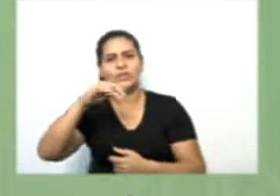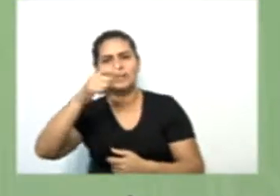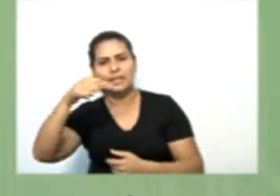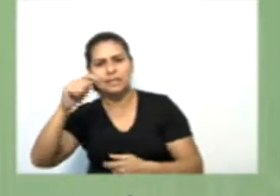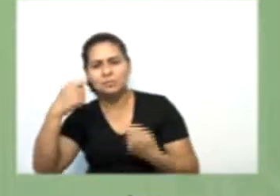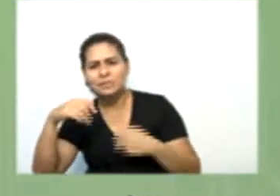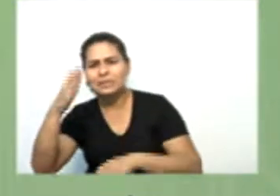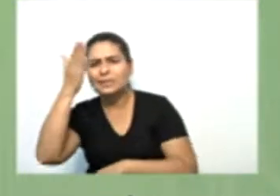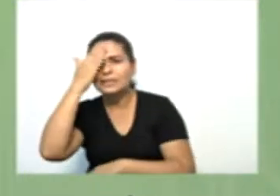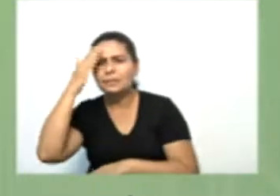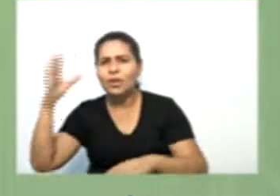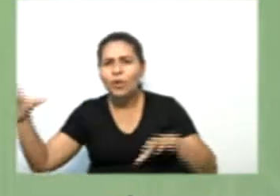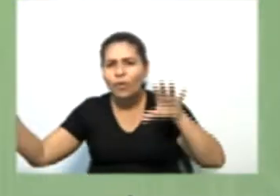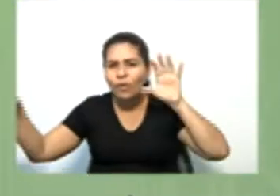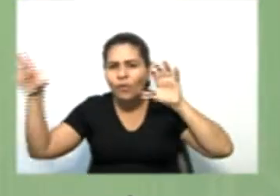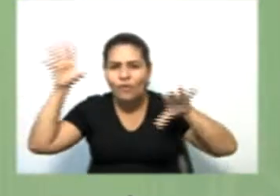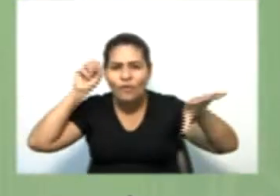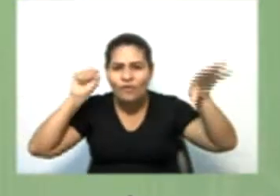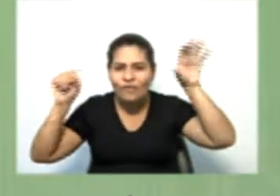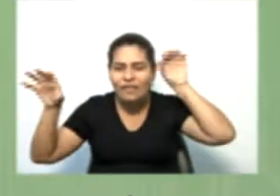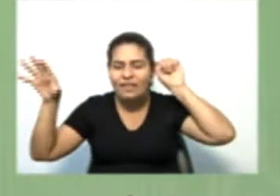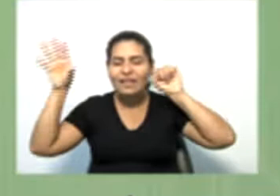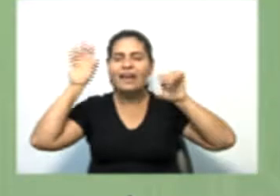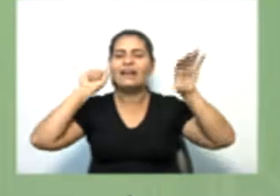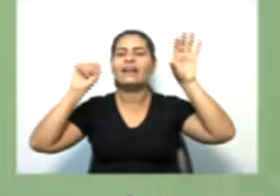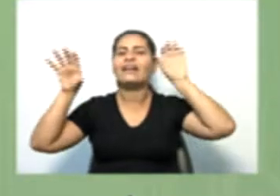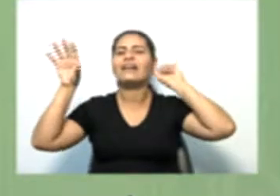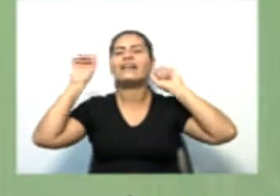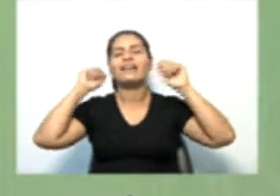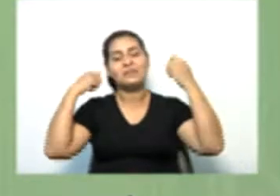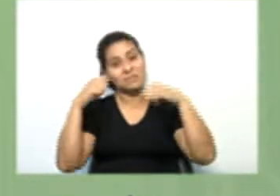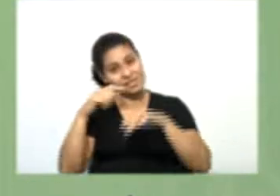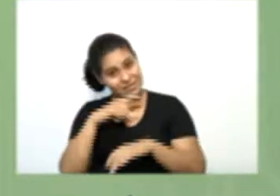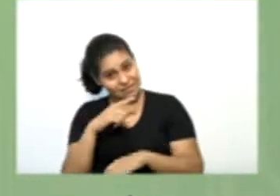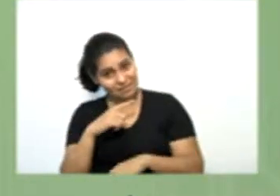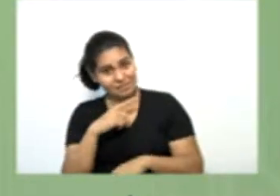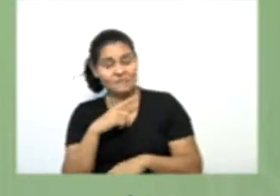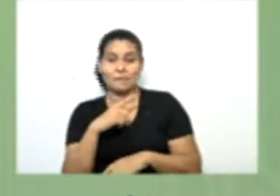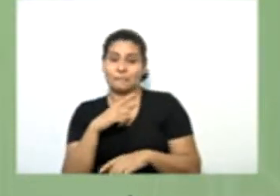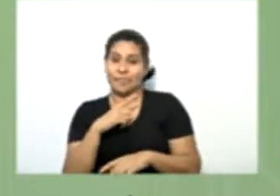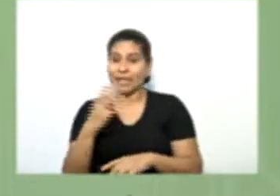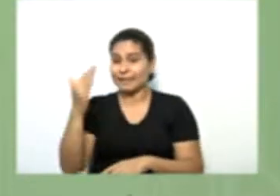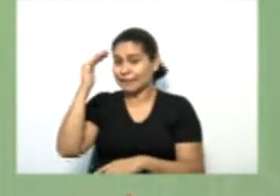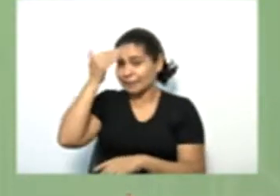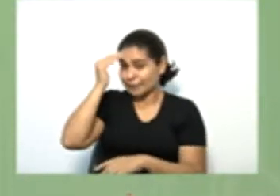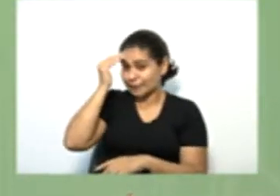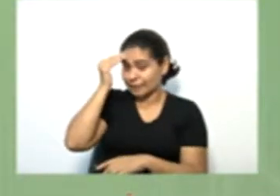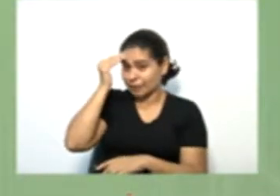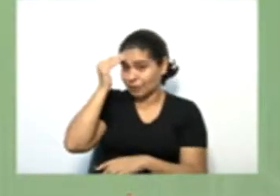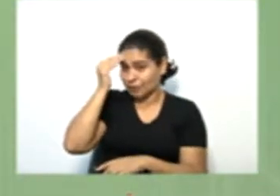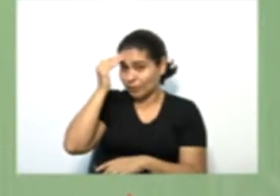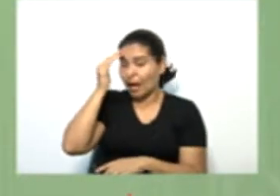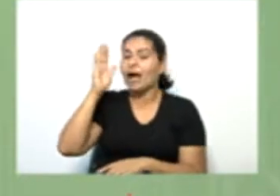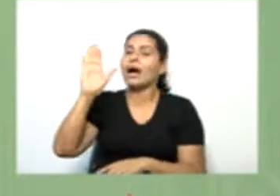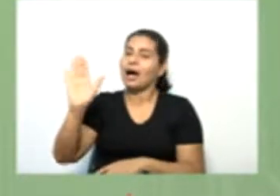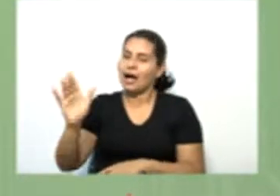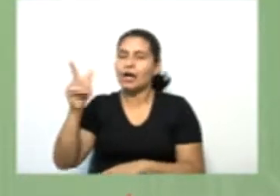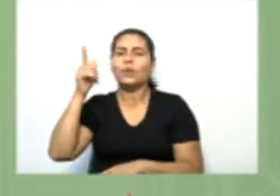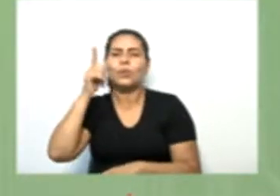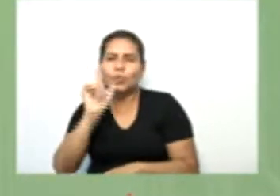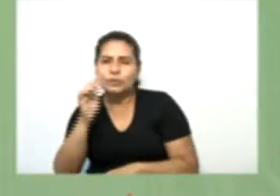de saber ouvir. Olha que coisa interessante, que permite a compreensão correta